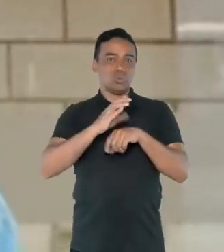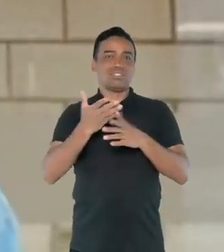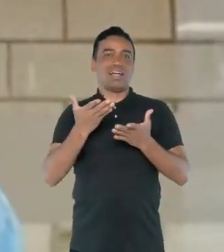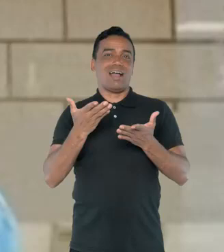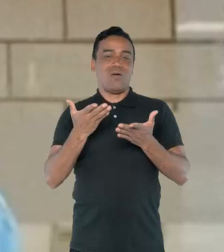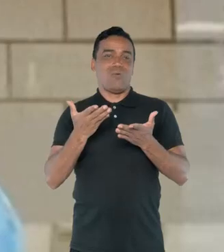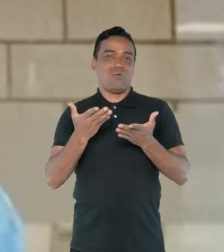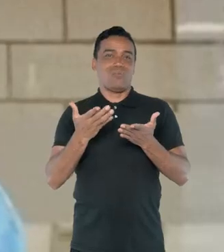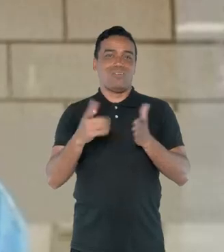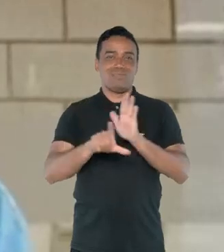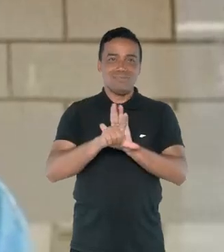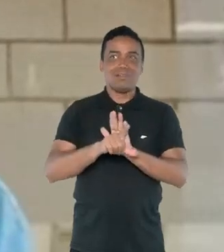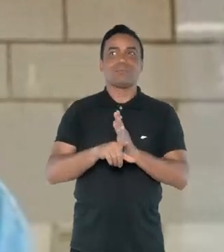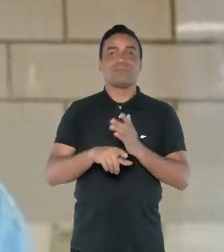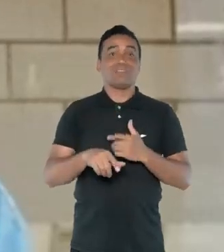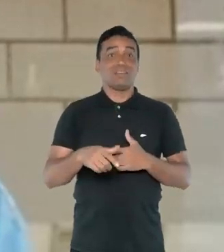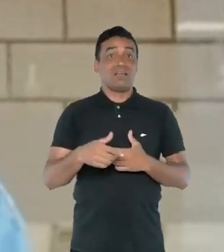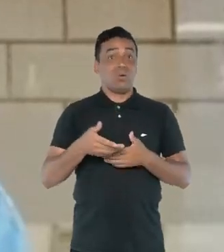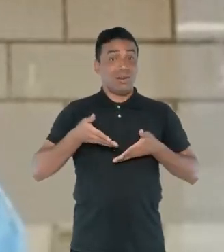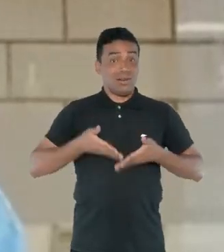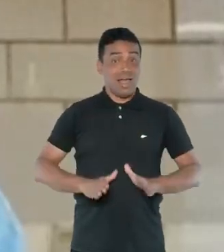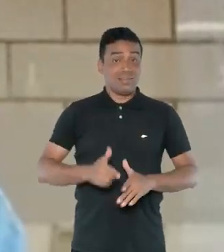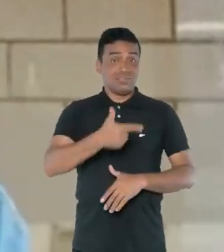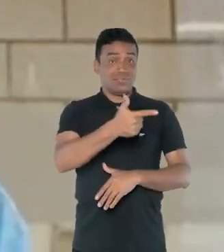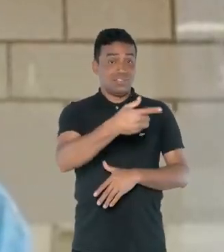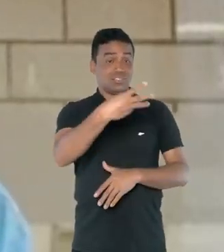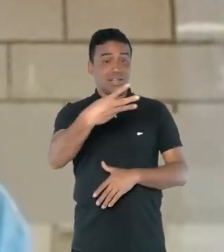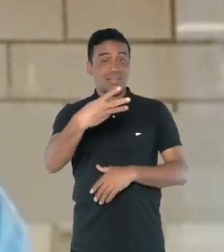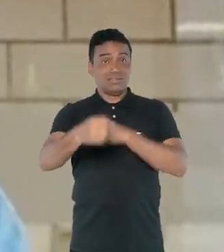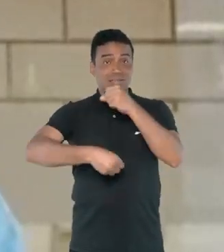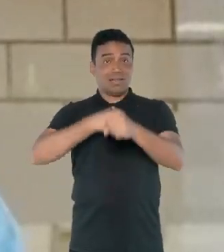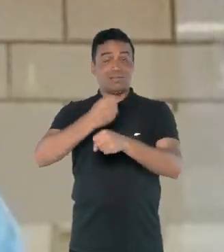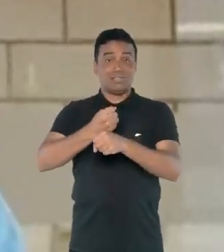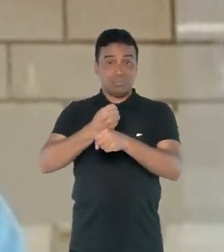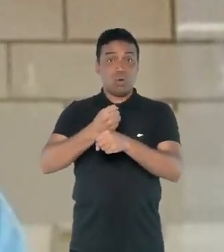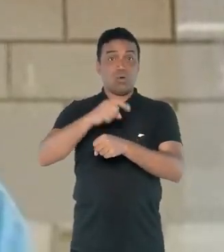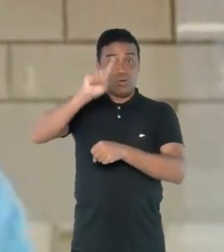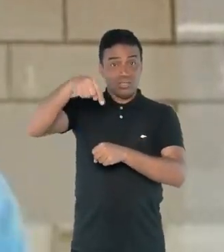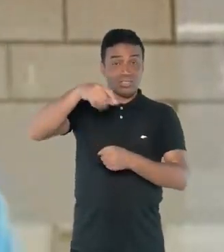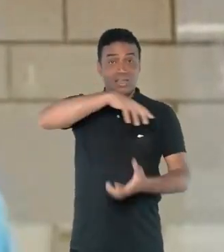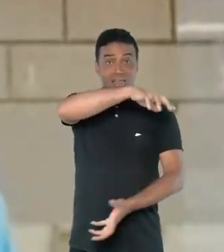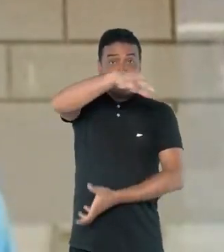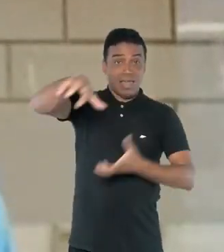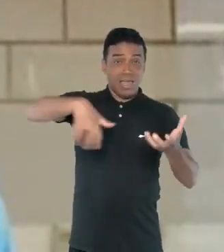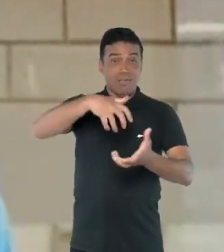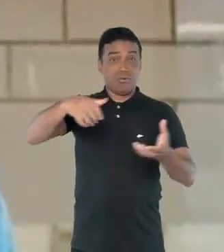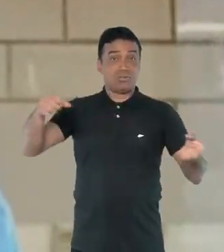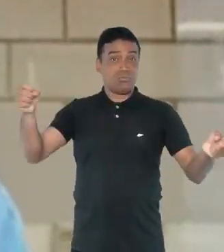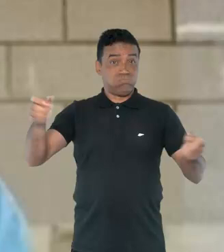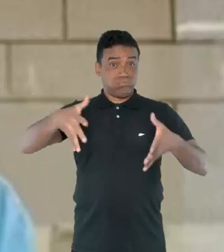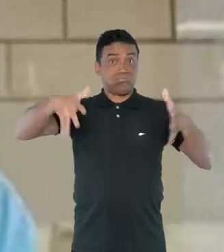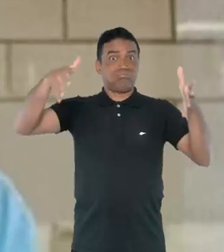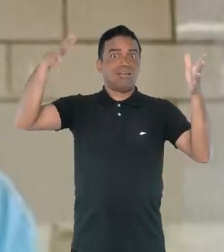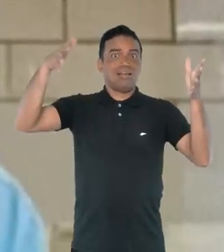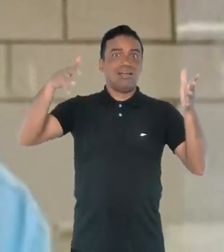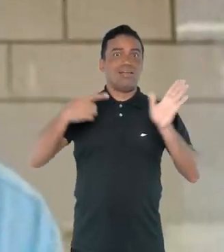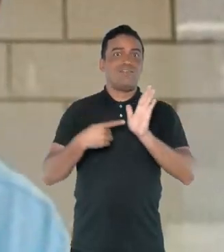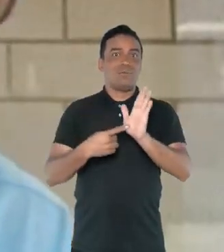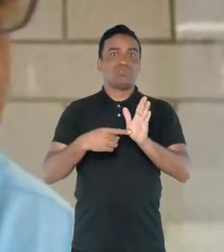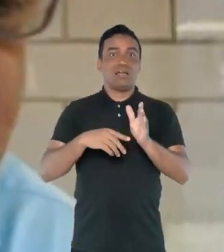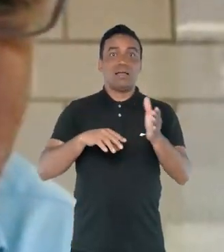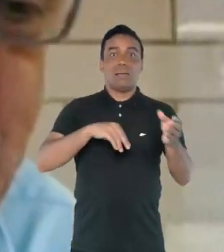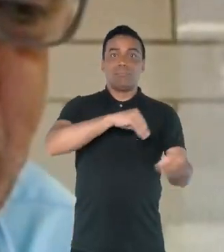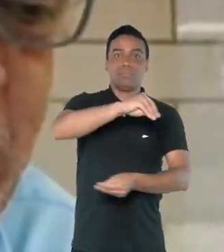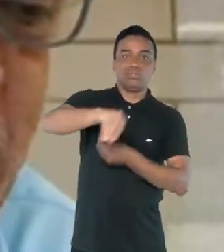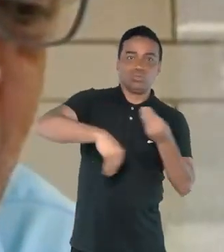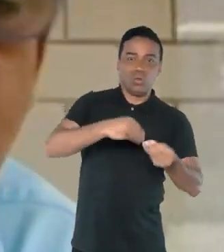ele nasce 23 anos depois da chamada Revolução Gloriosa, que vai estabelecer ali a forma mista de